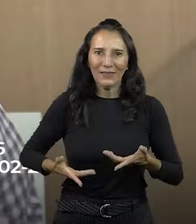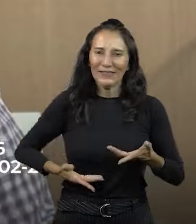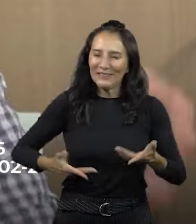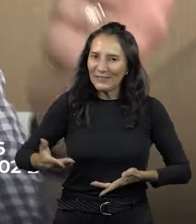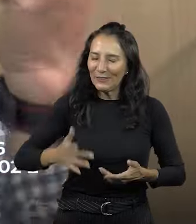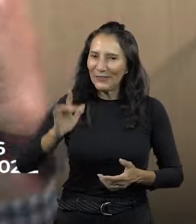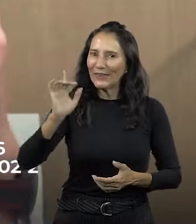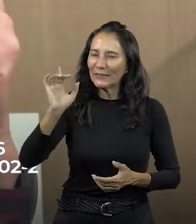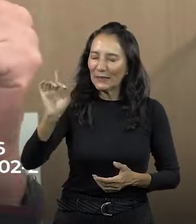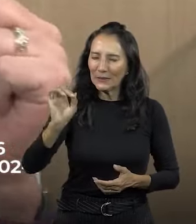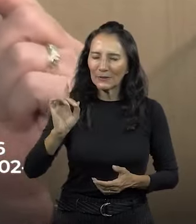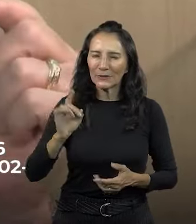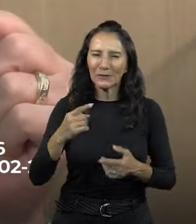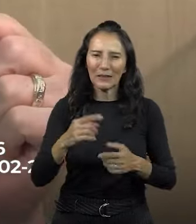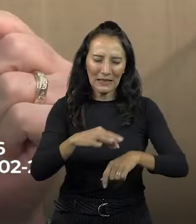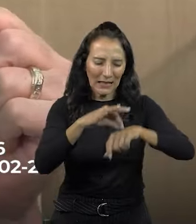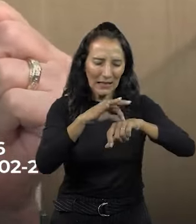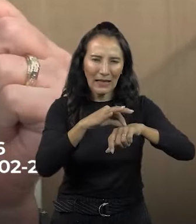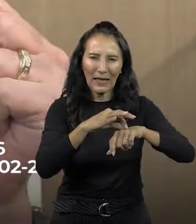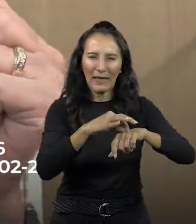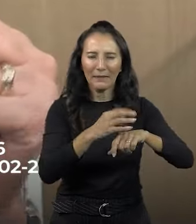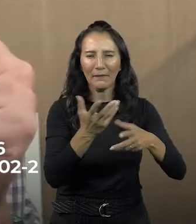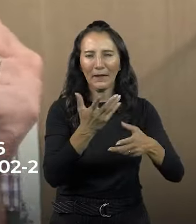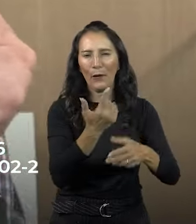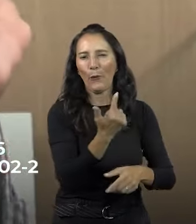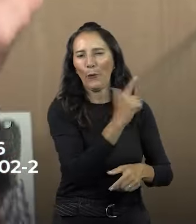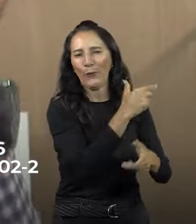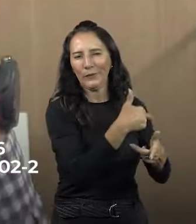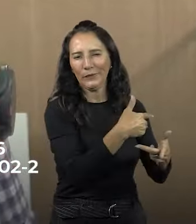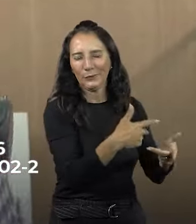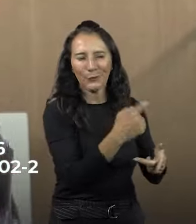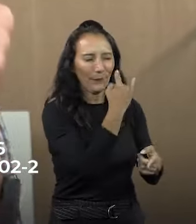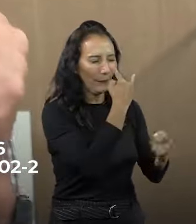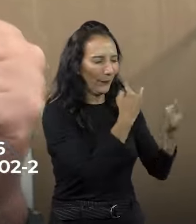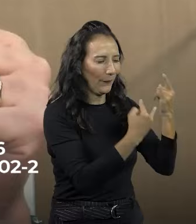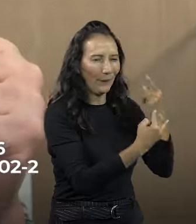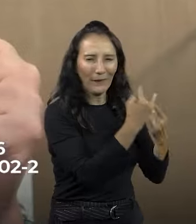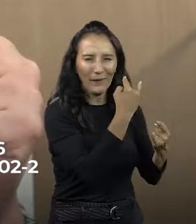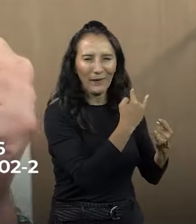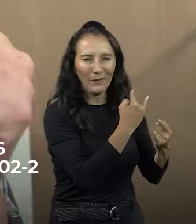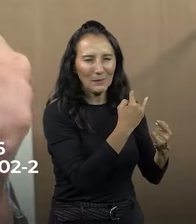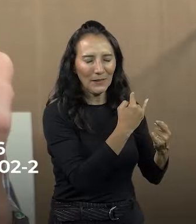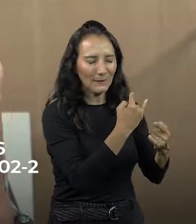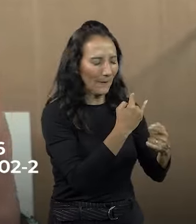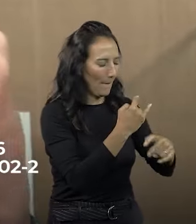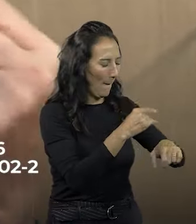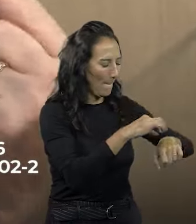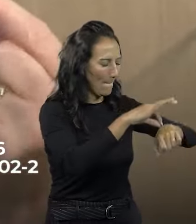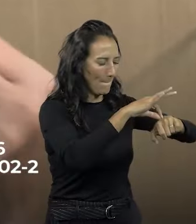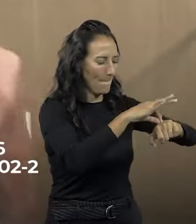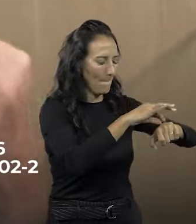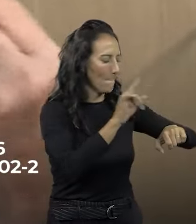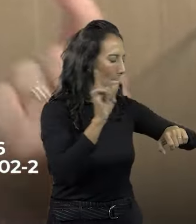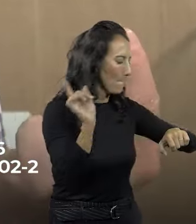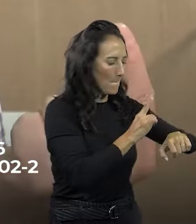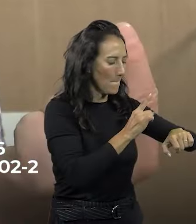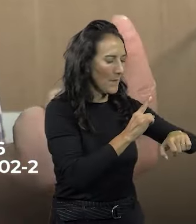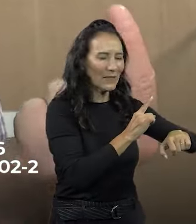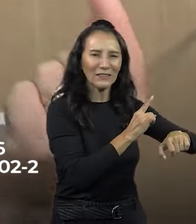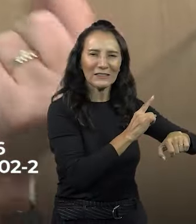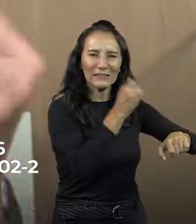porque eu tenho que sacrificar Minha Carne eu tenho que sacrificar meus Prazeres eu tenho que sacrificar a minha